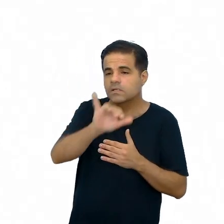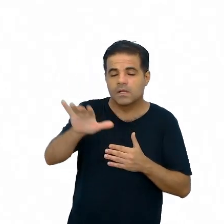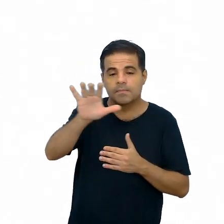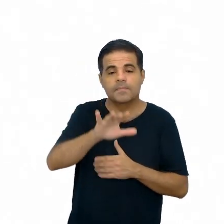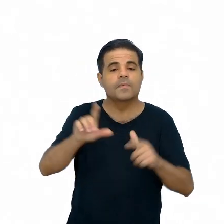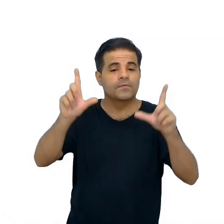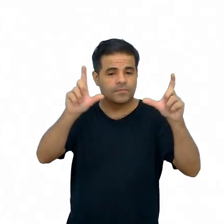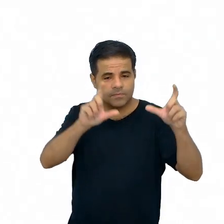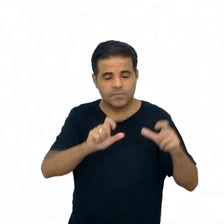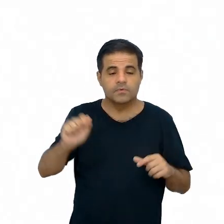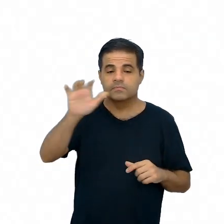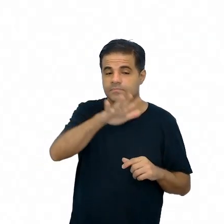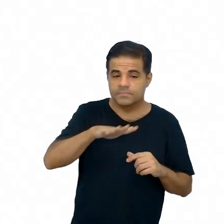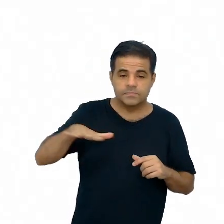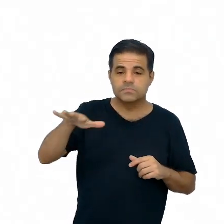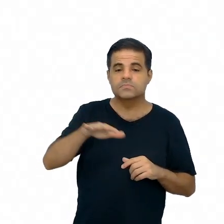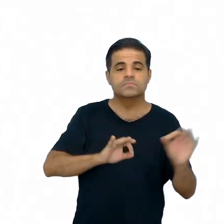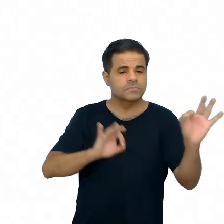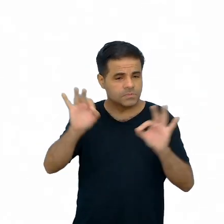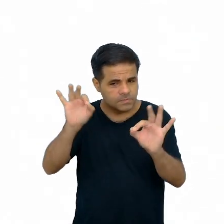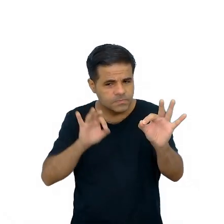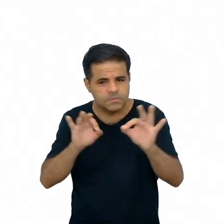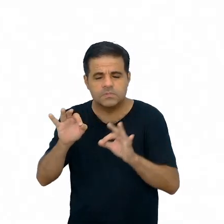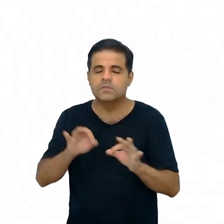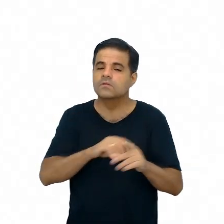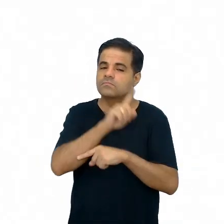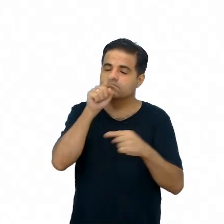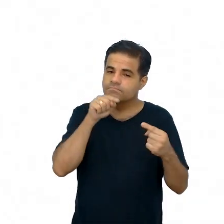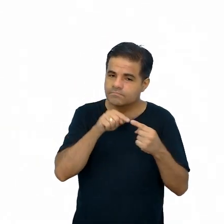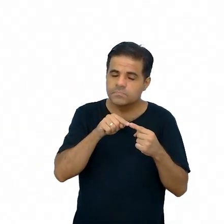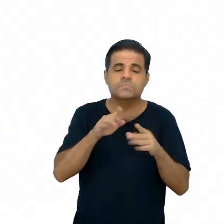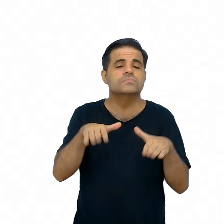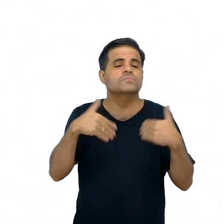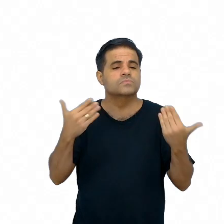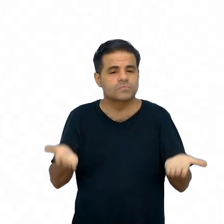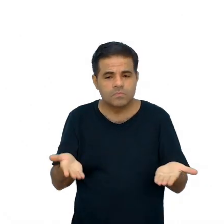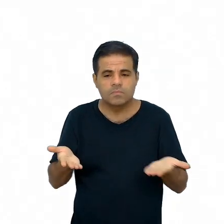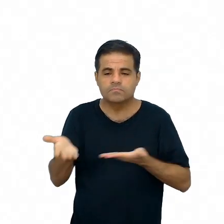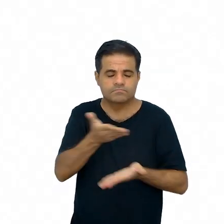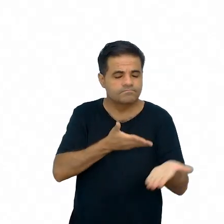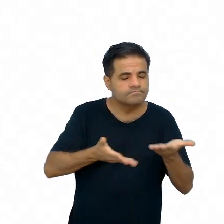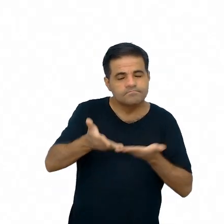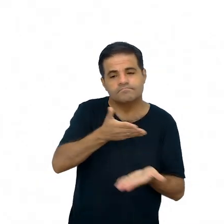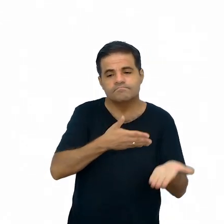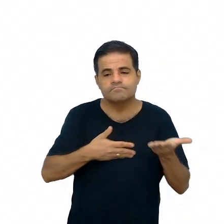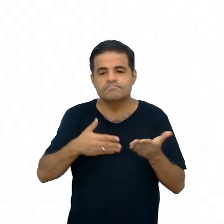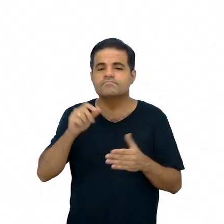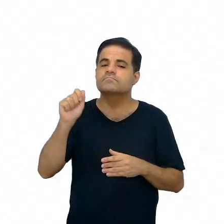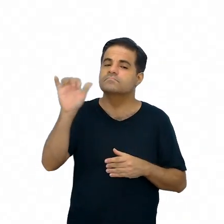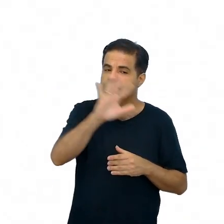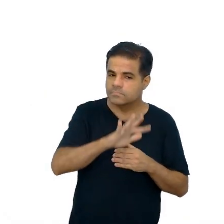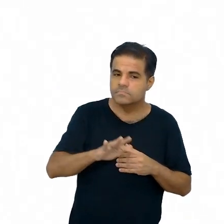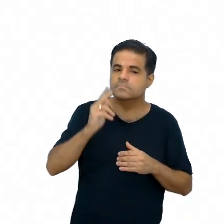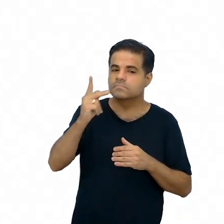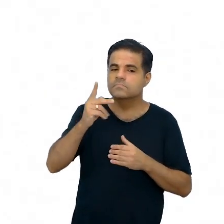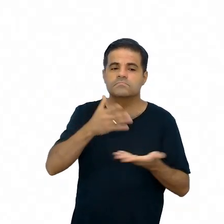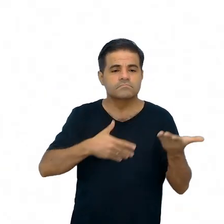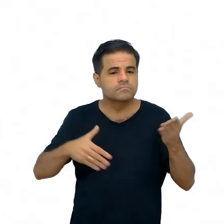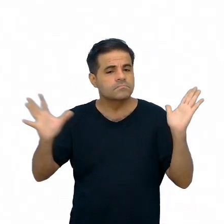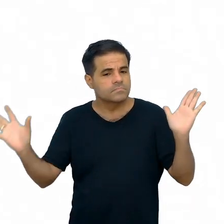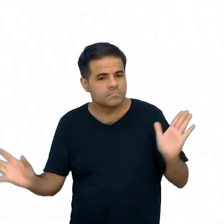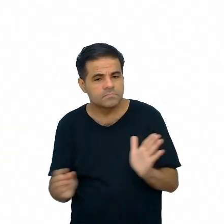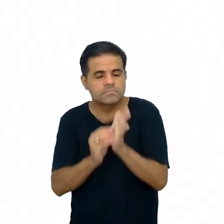figuras espaciais às suas planificações, os objetivos são associar as figuras espaciais às suas